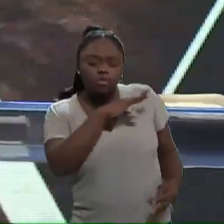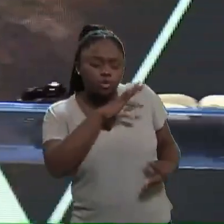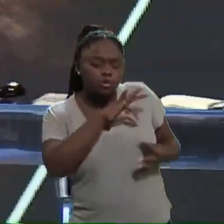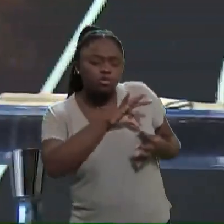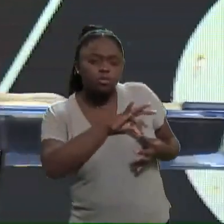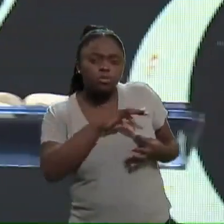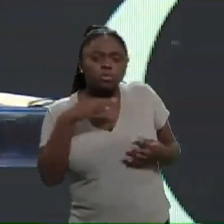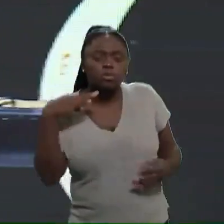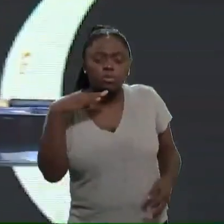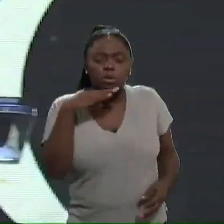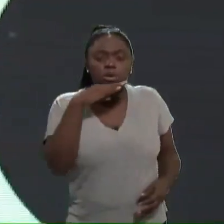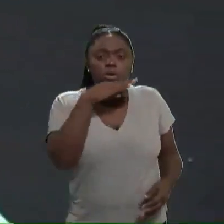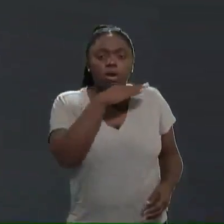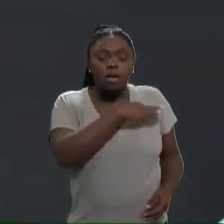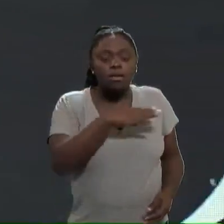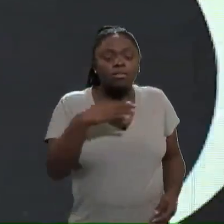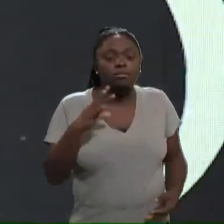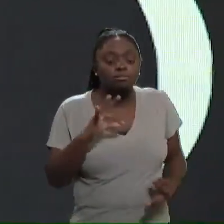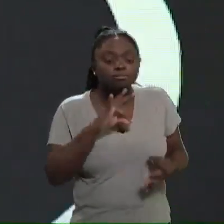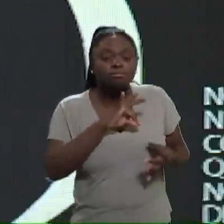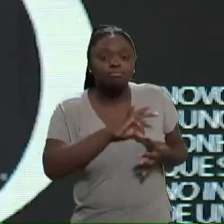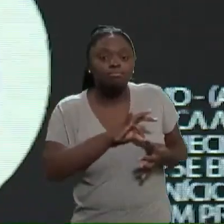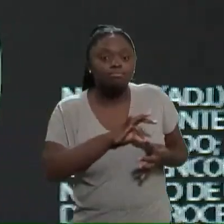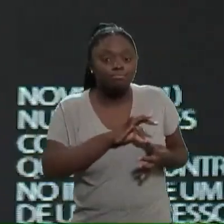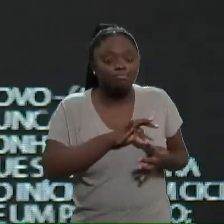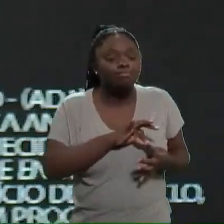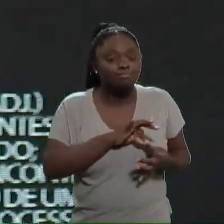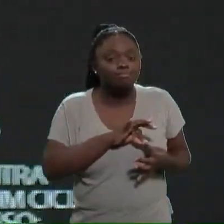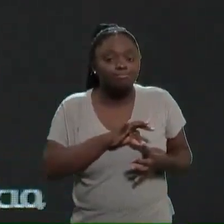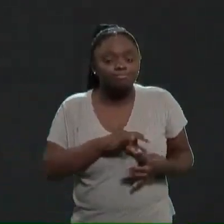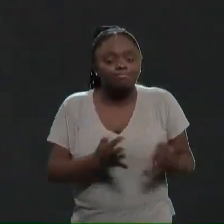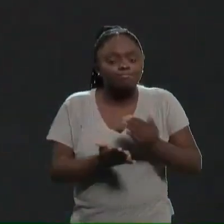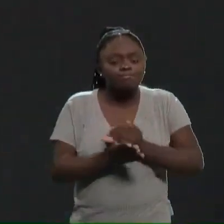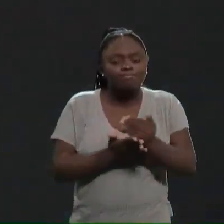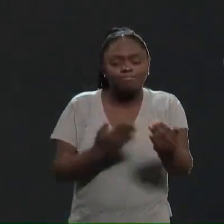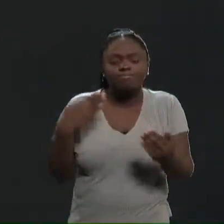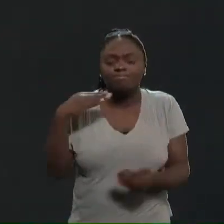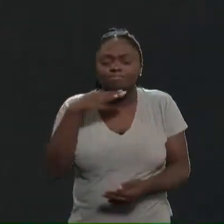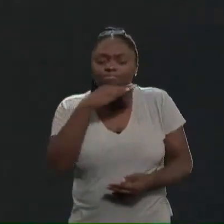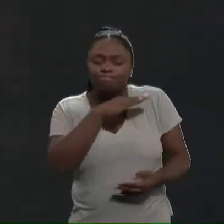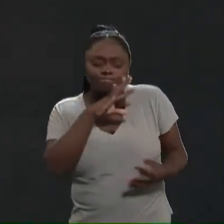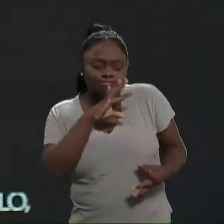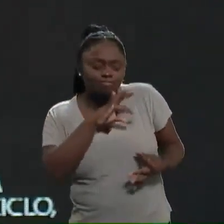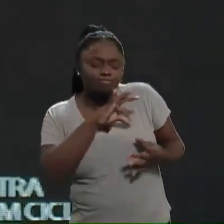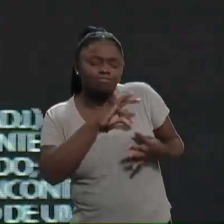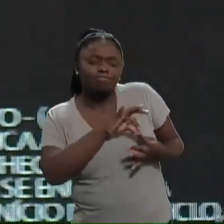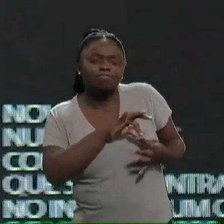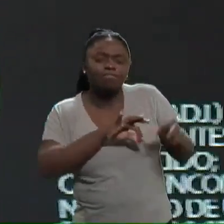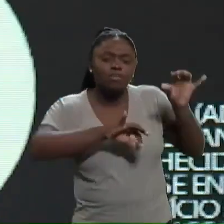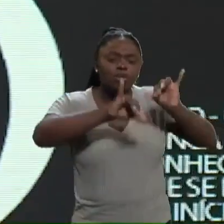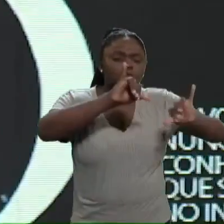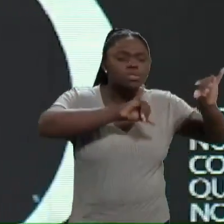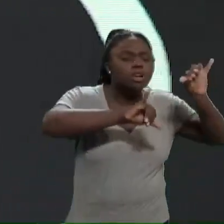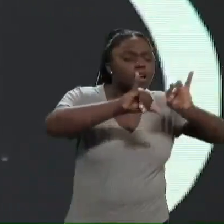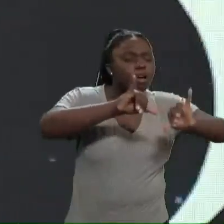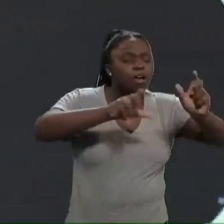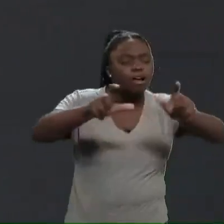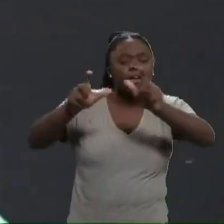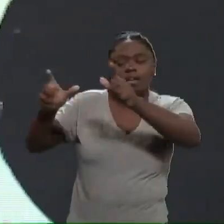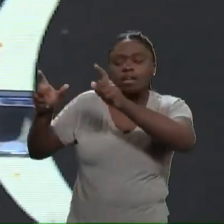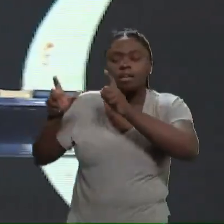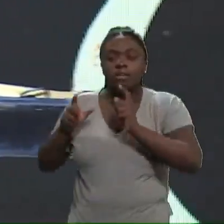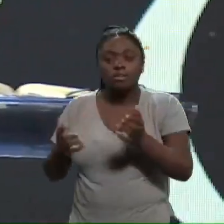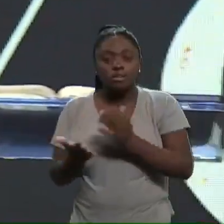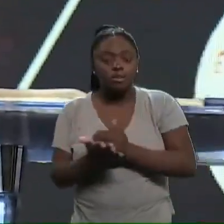a perceber no Espírito aquilo que está sendo gerado. Comece a perceber no Espírito para onde a unção está se movendo. Comece